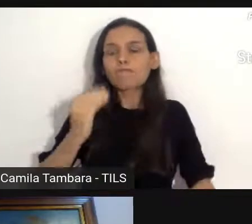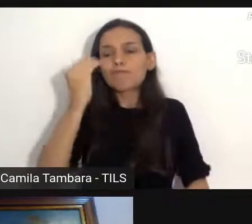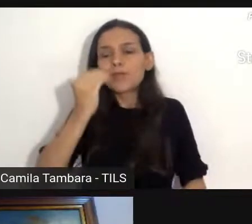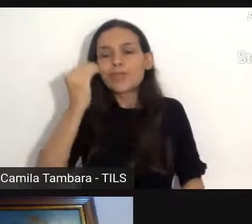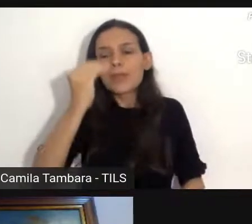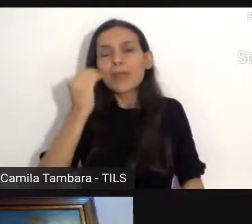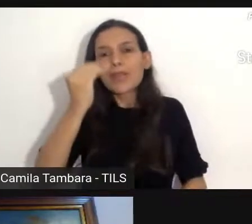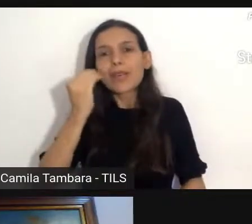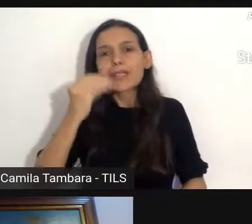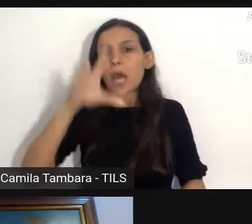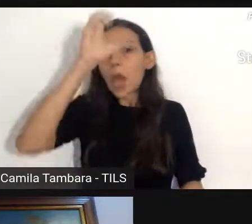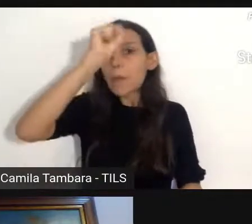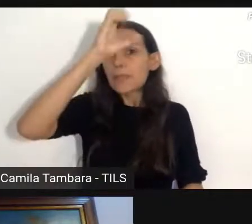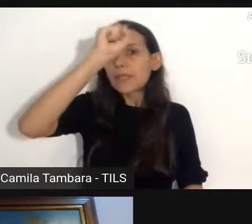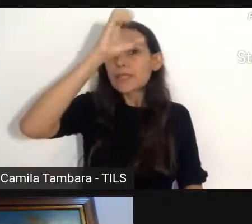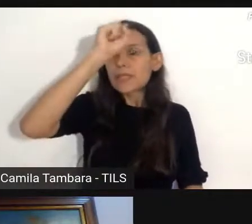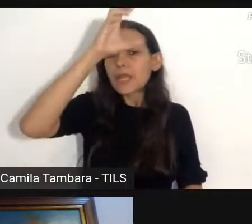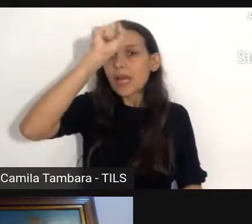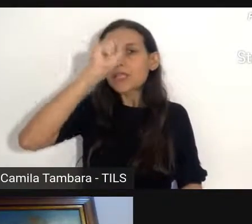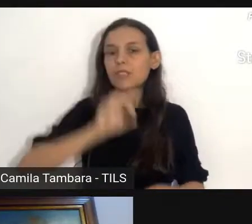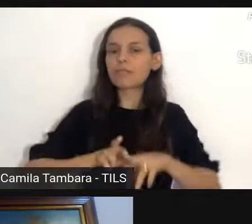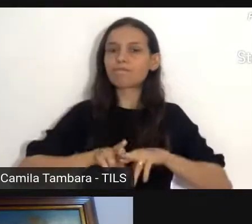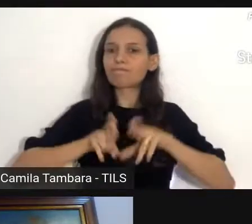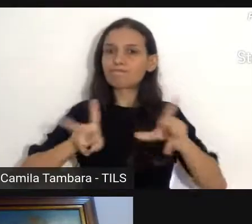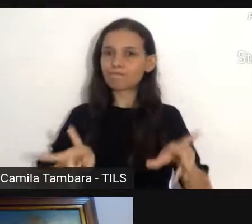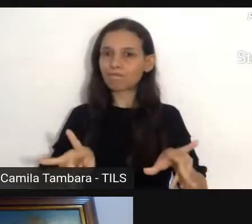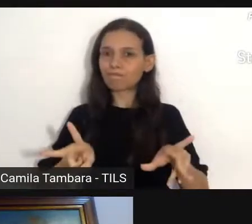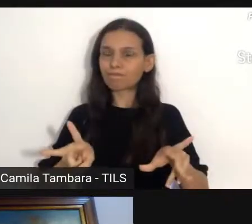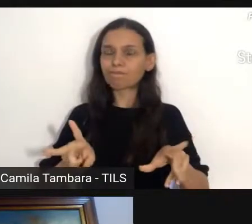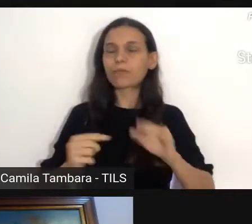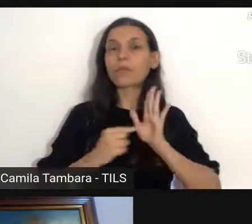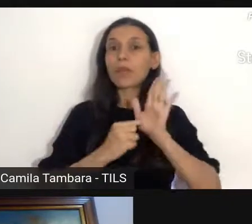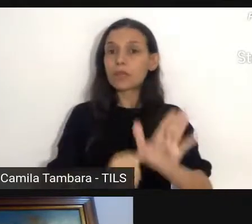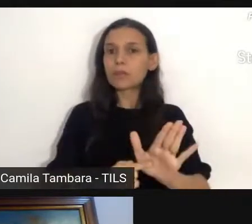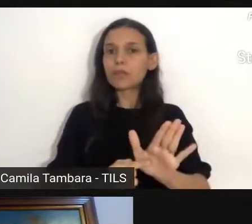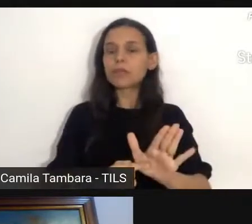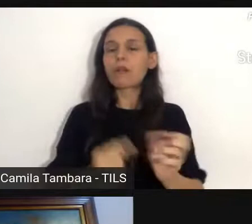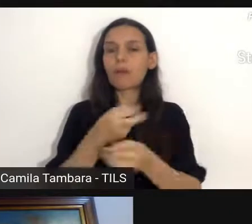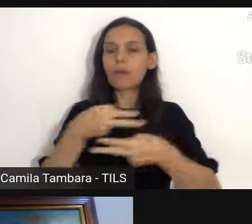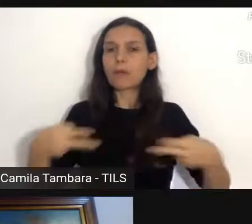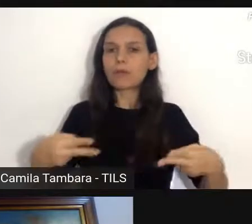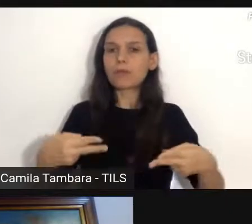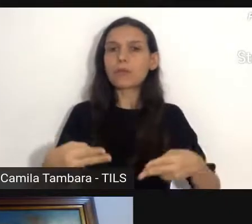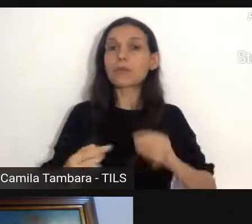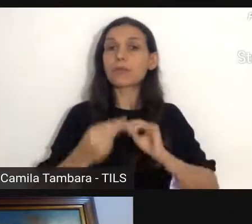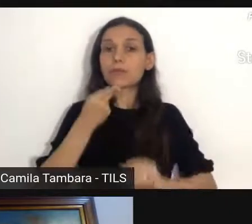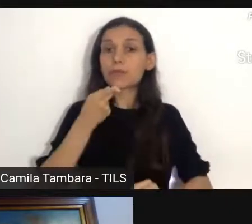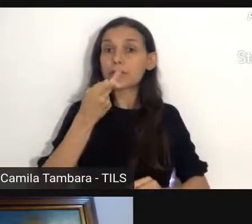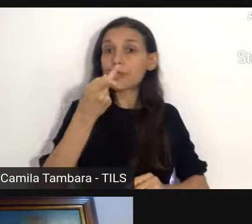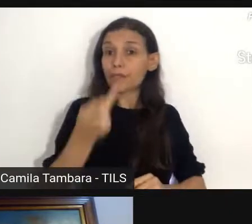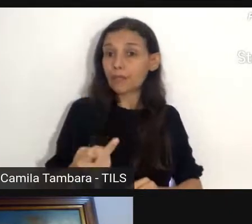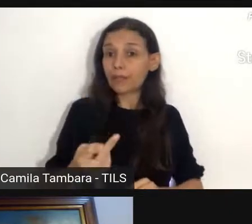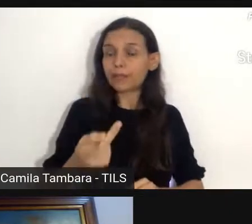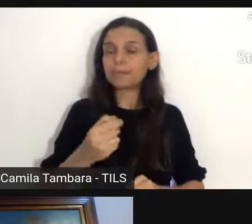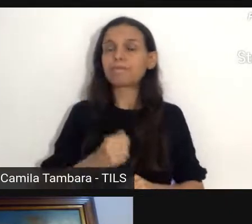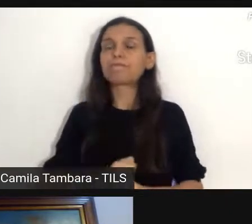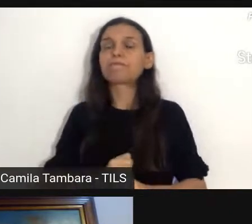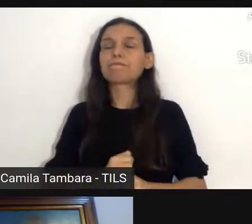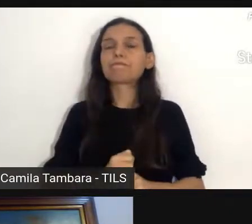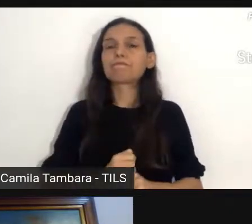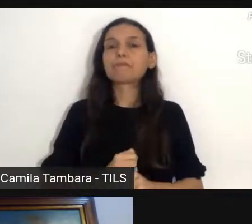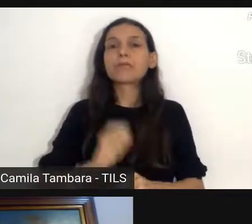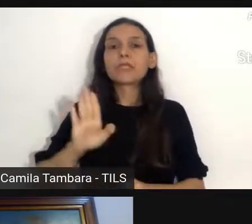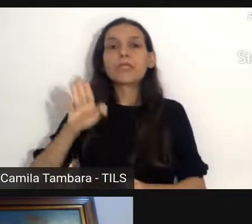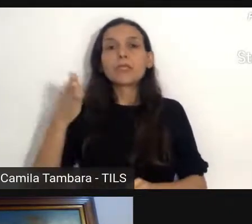queria destacar isso e destacar uma coisa que aparece nessa sua fala com muita força quando você fala